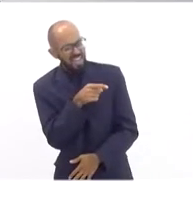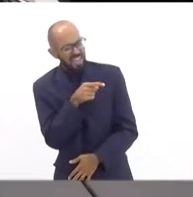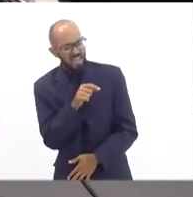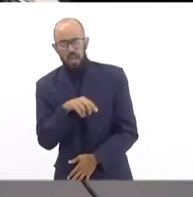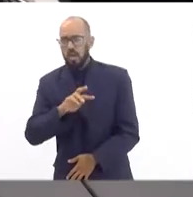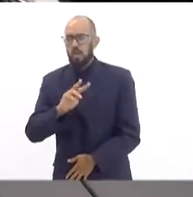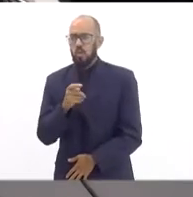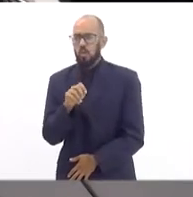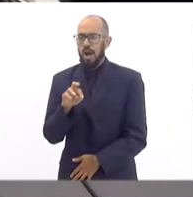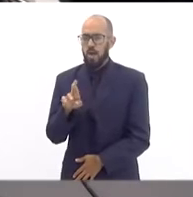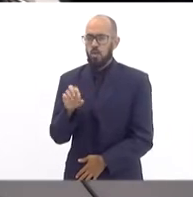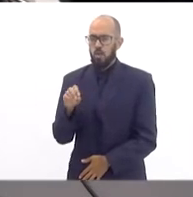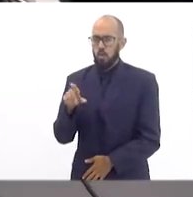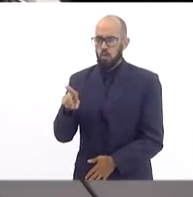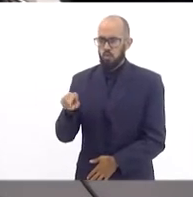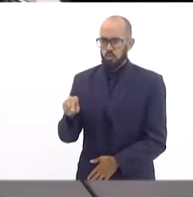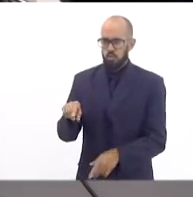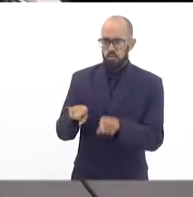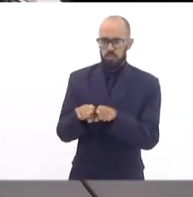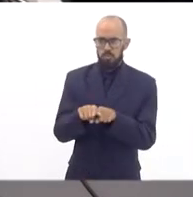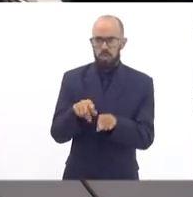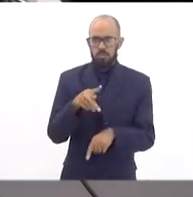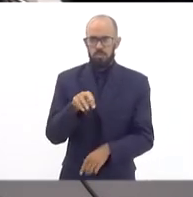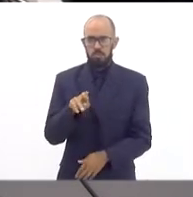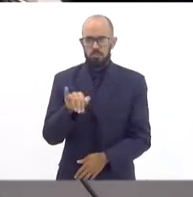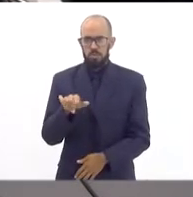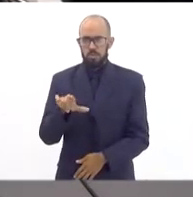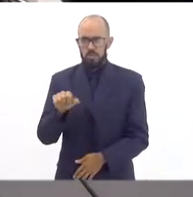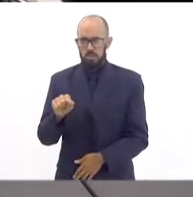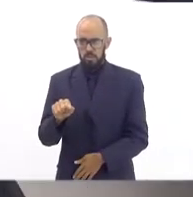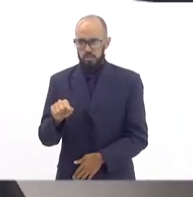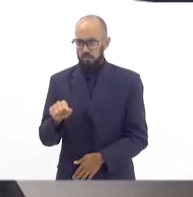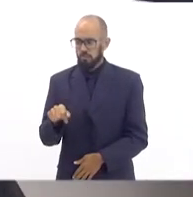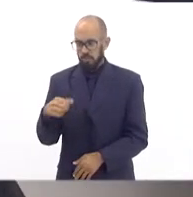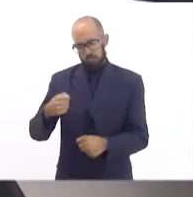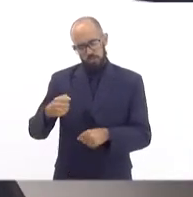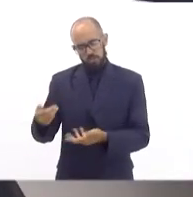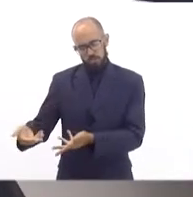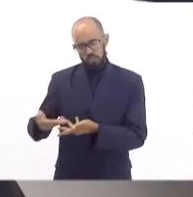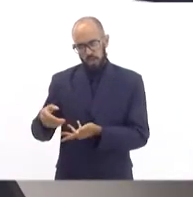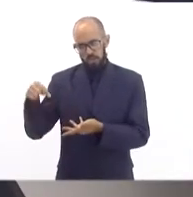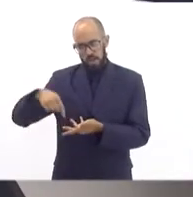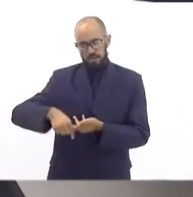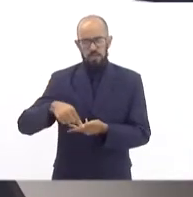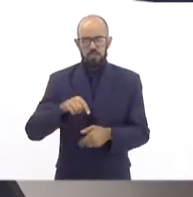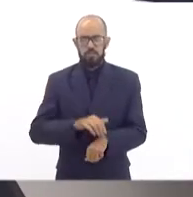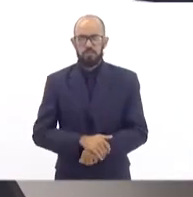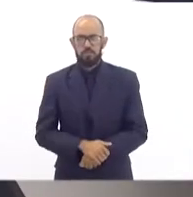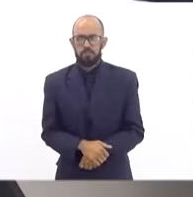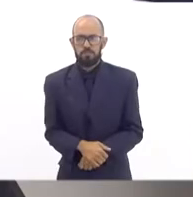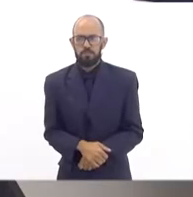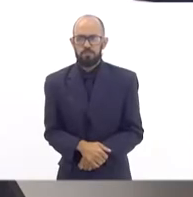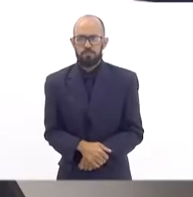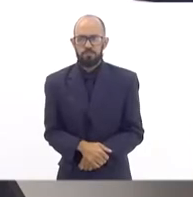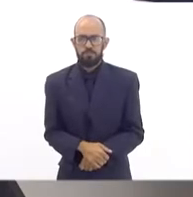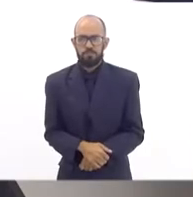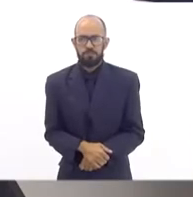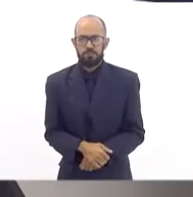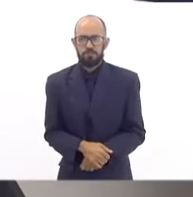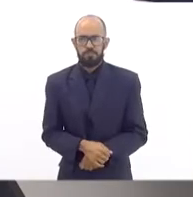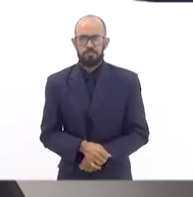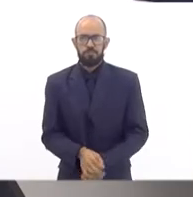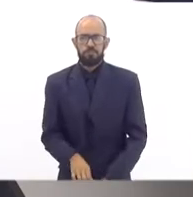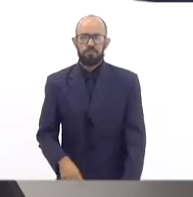Haroldo Júnior e Priscila Sacalém. Aham. Uhum. Temos que chamá-los aqui. Sim, vou solicitar aqui. Haroldo Júnior e Priscila Sacarém.